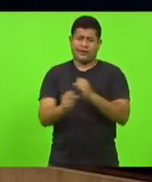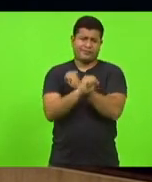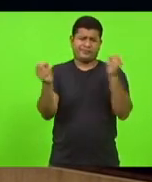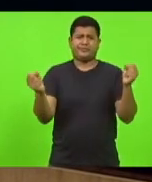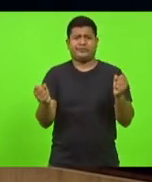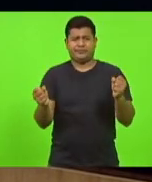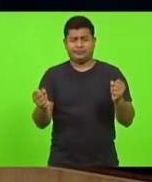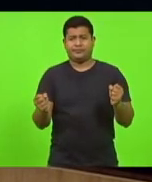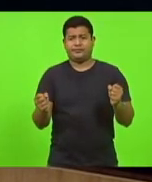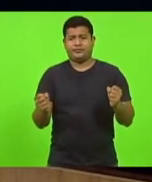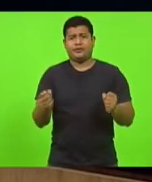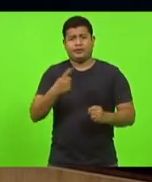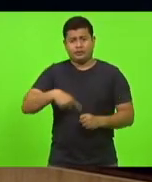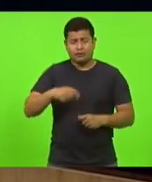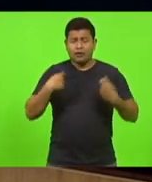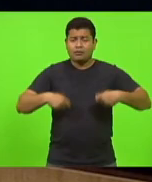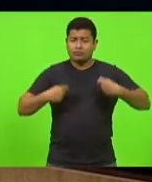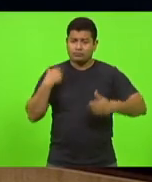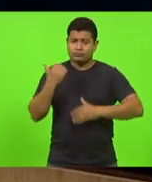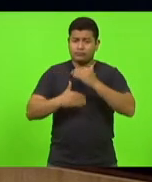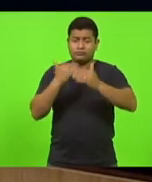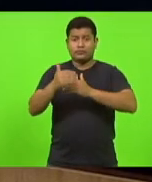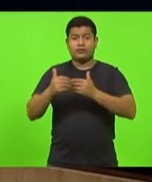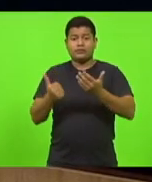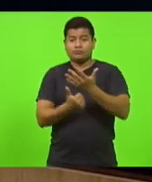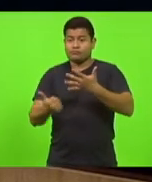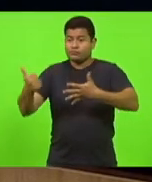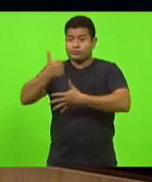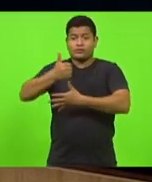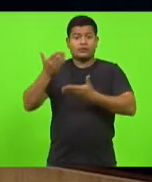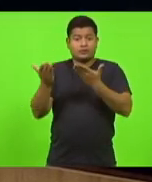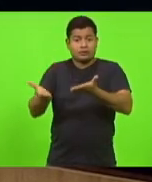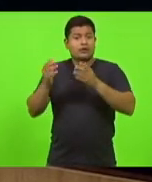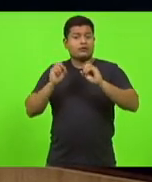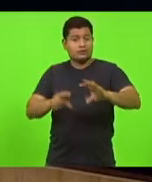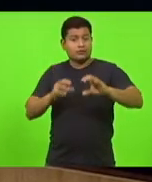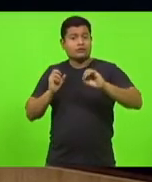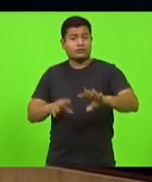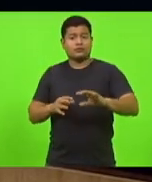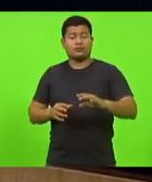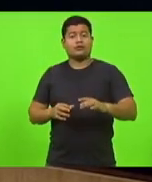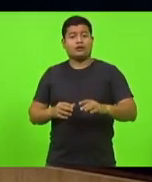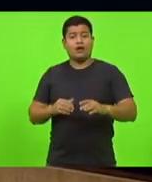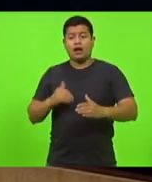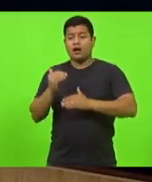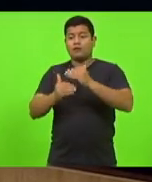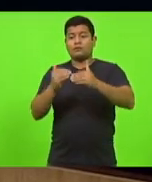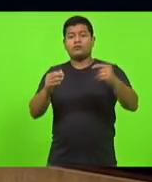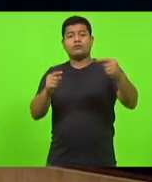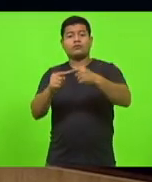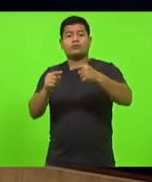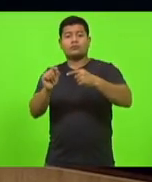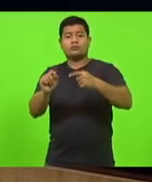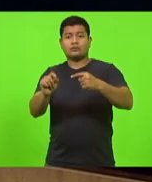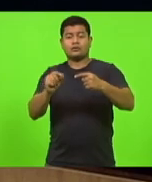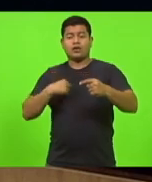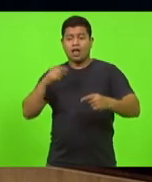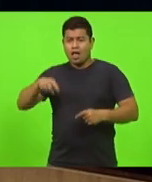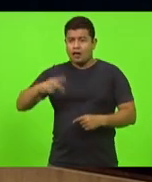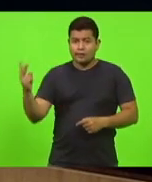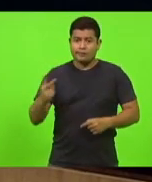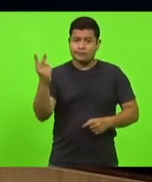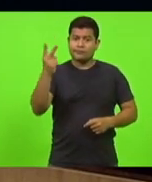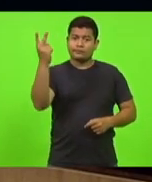Nós precisamos avançar na prioridade da educação. E avançar significa efetivamente a valorização